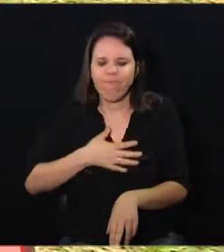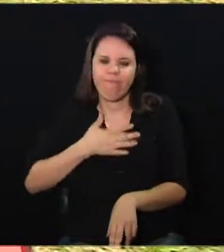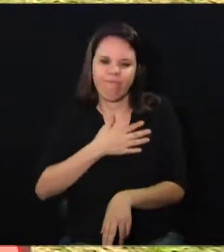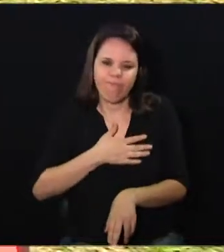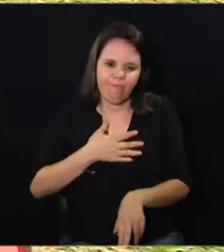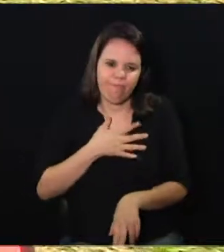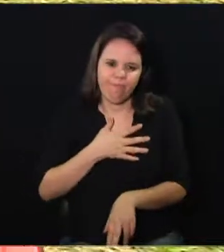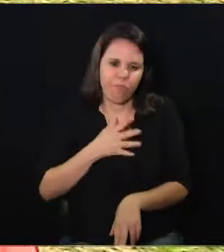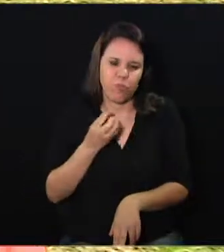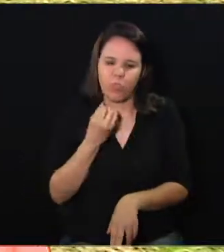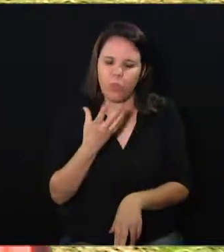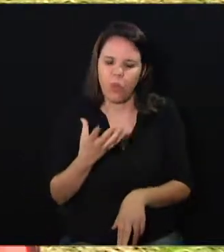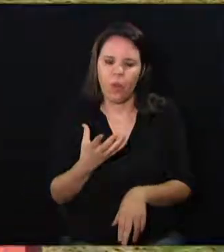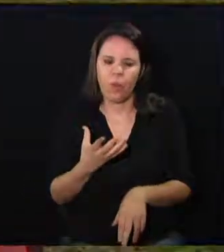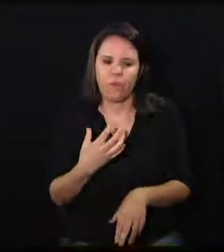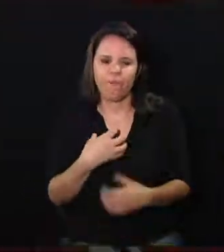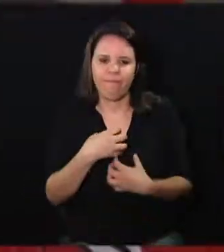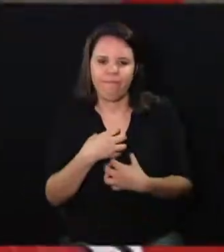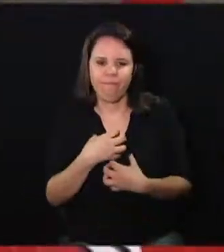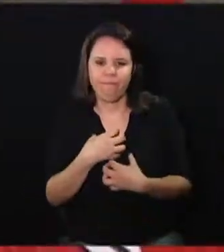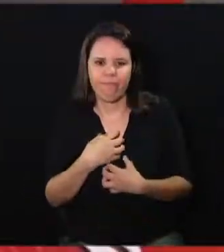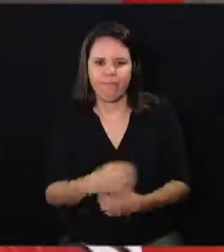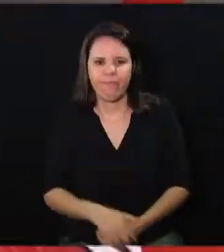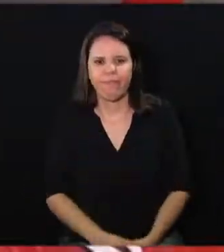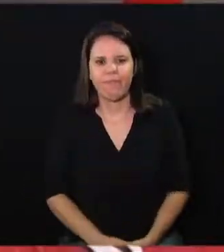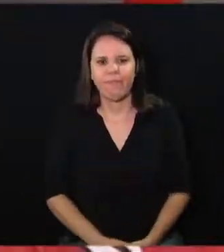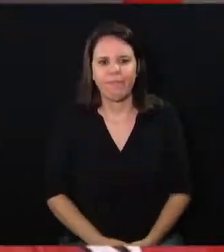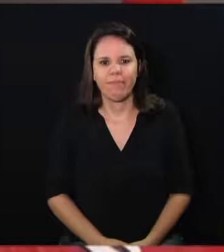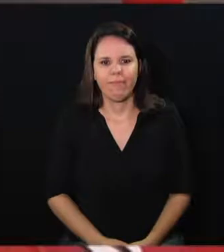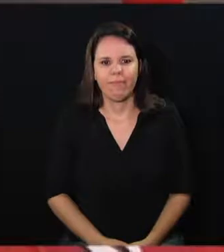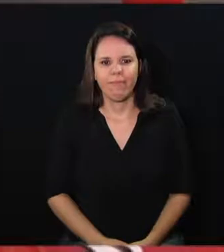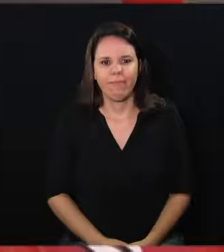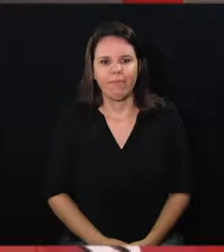É bem prazeroso, eu me sinto mesmo pilotando uma Ferrari.